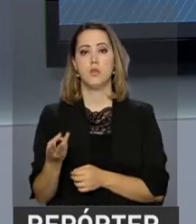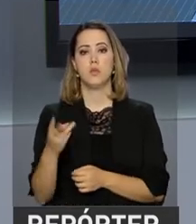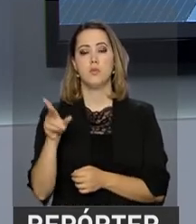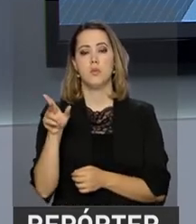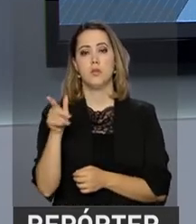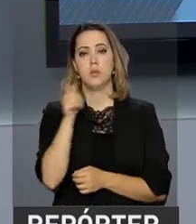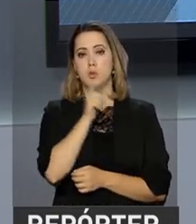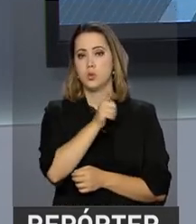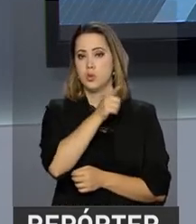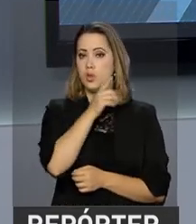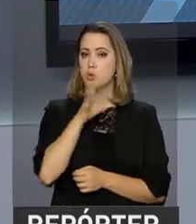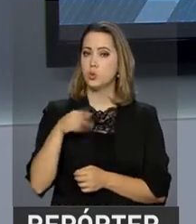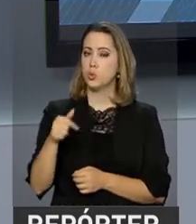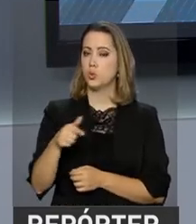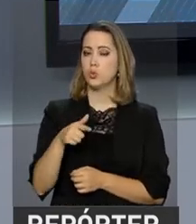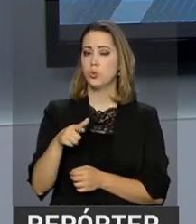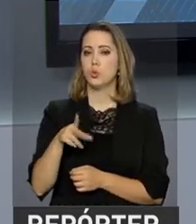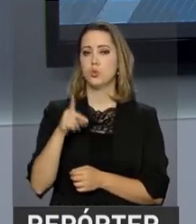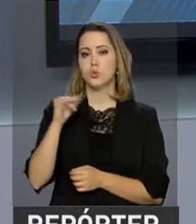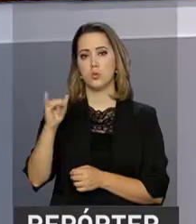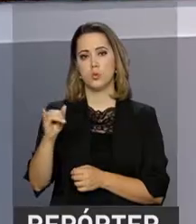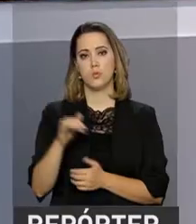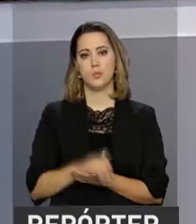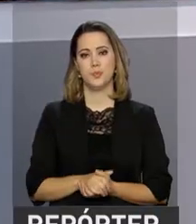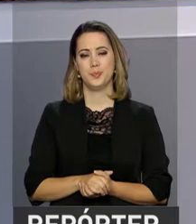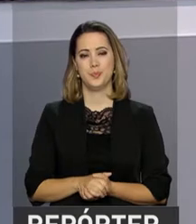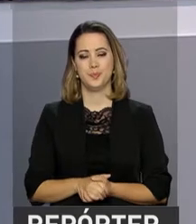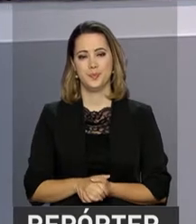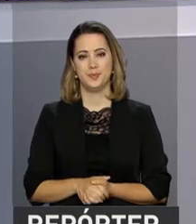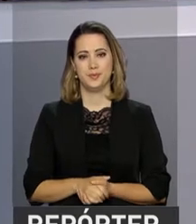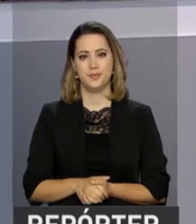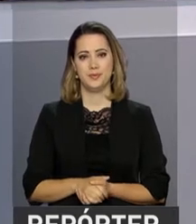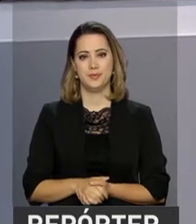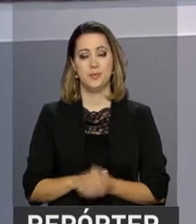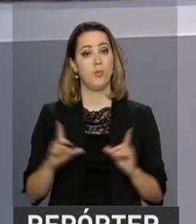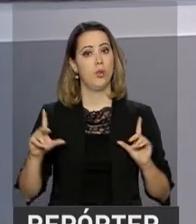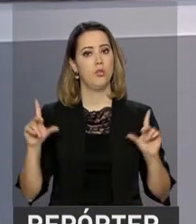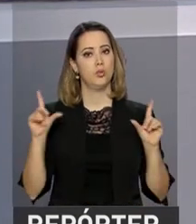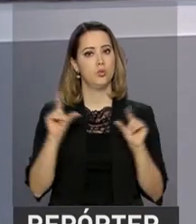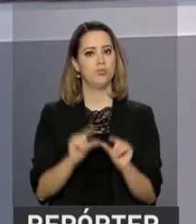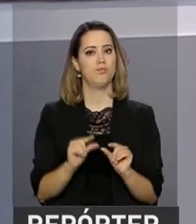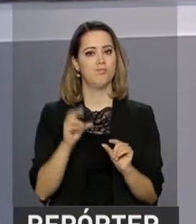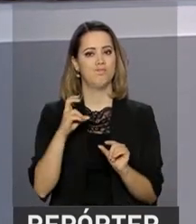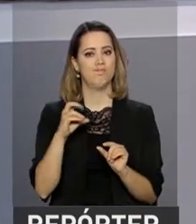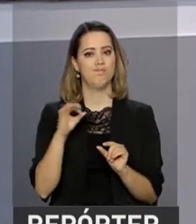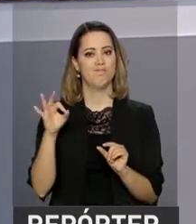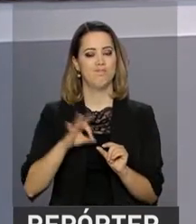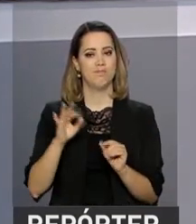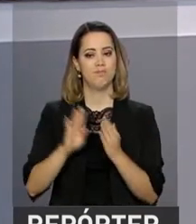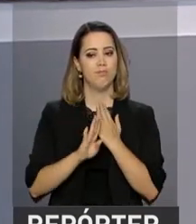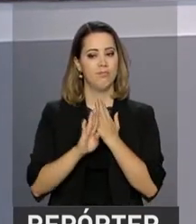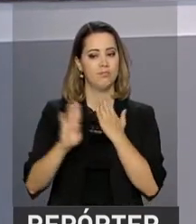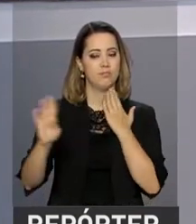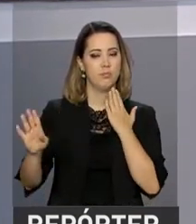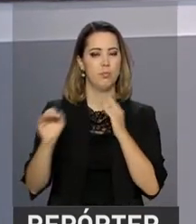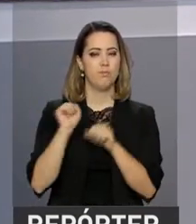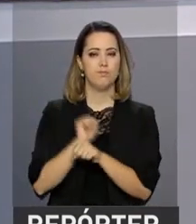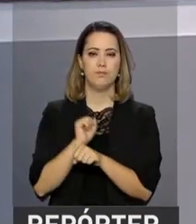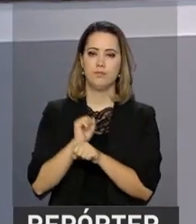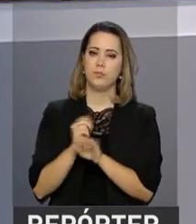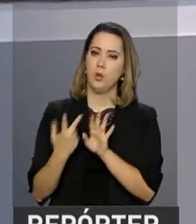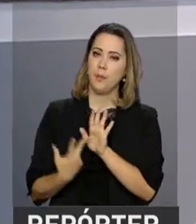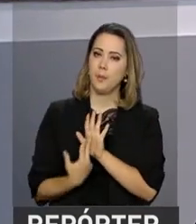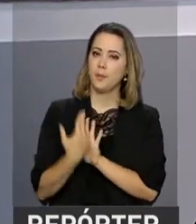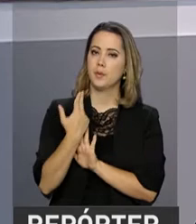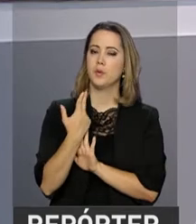e seis refeições todos os dias a redução em 50% da fila de espera por uma cirurgia nos hospitais